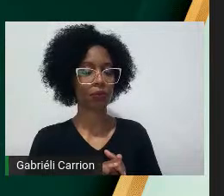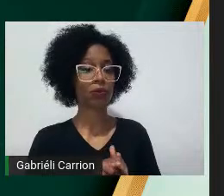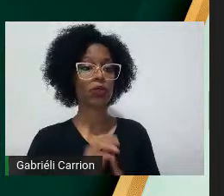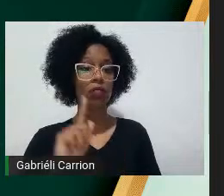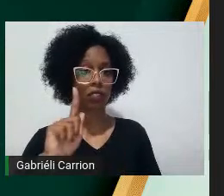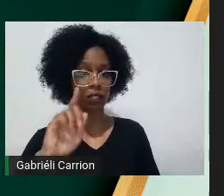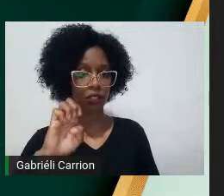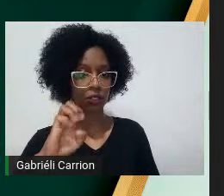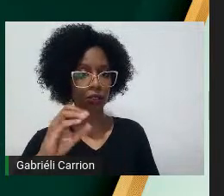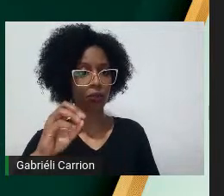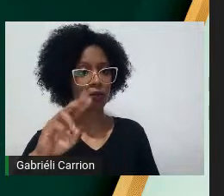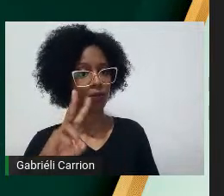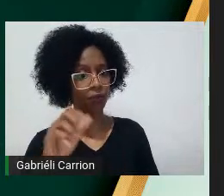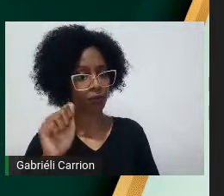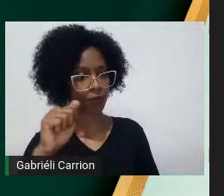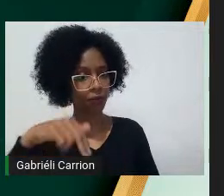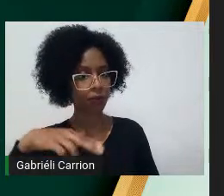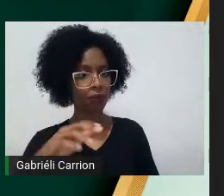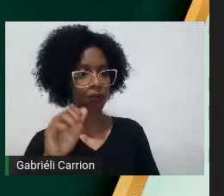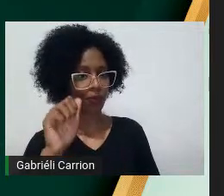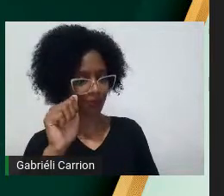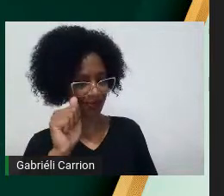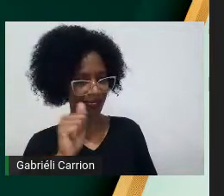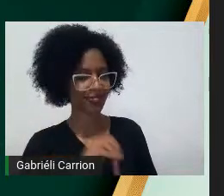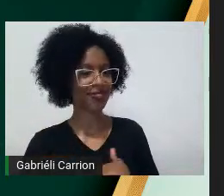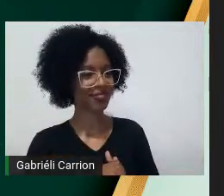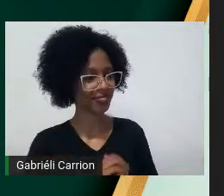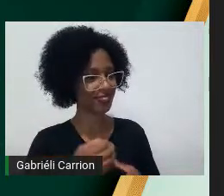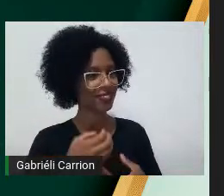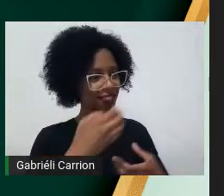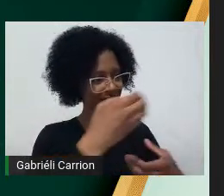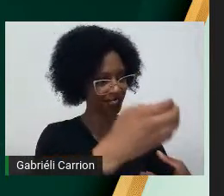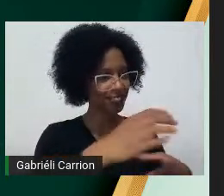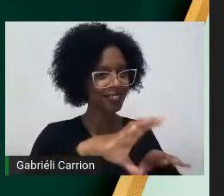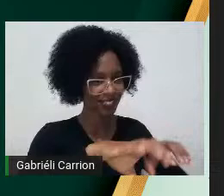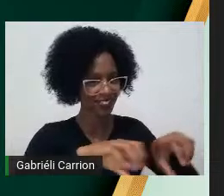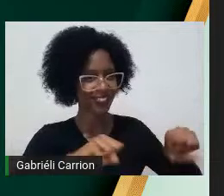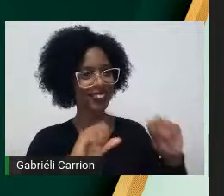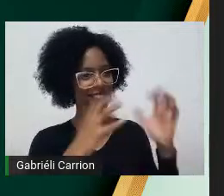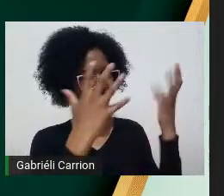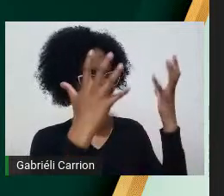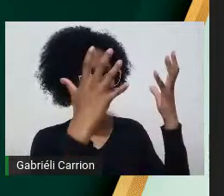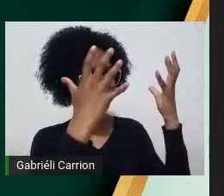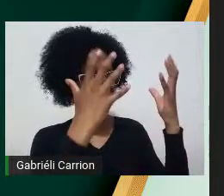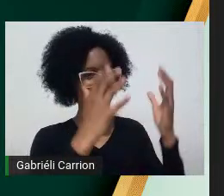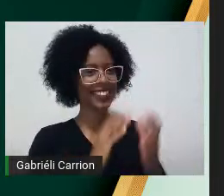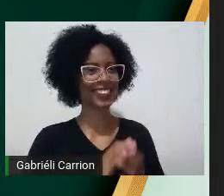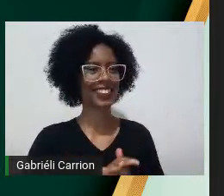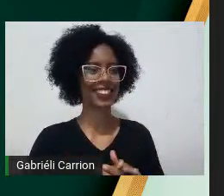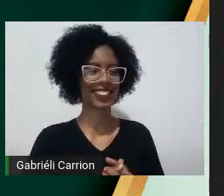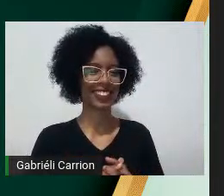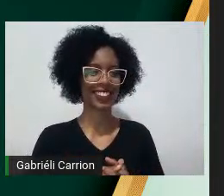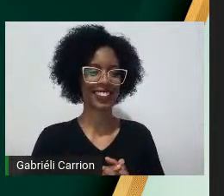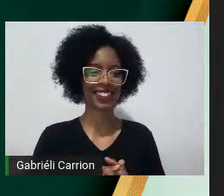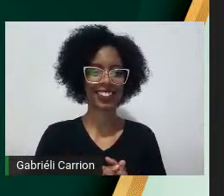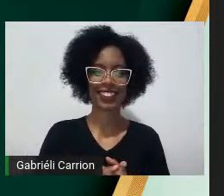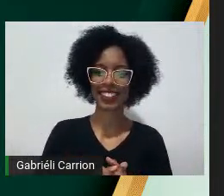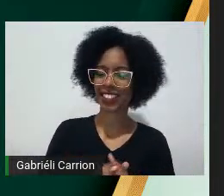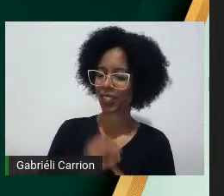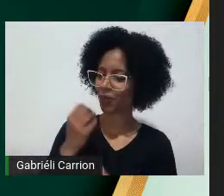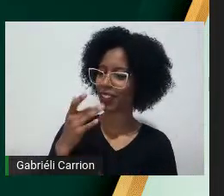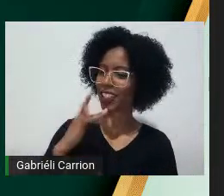Giovana Moraes Xavier da Paixão. Confira o tio Grau. Parabéns. Boa tarde,